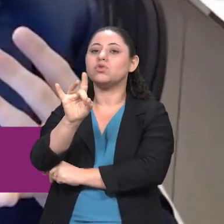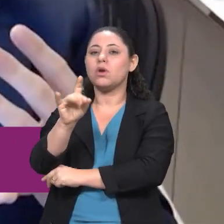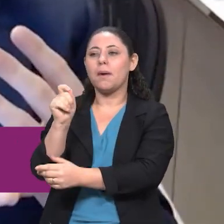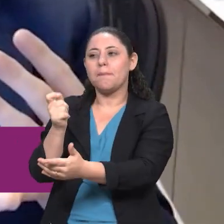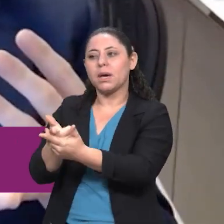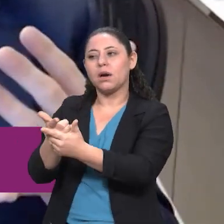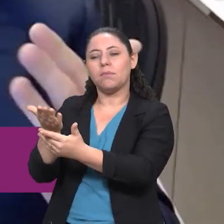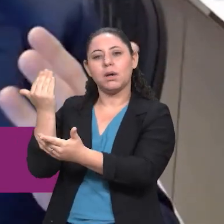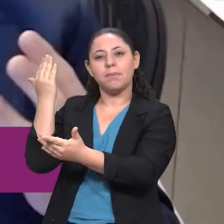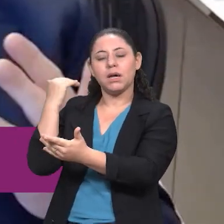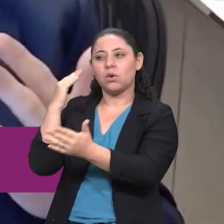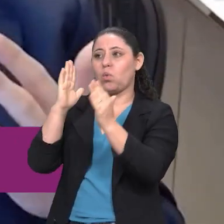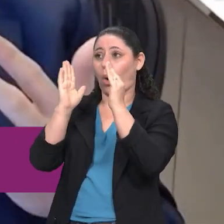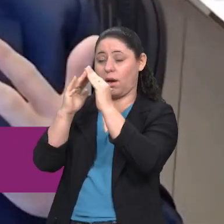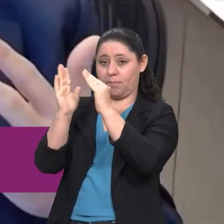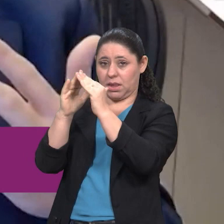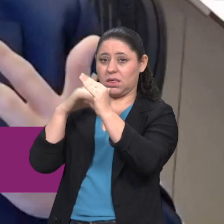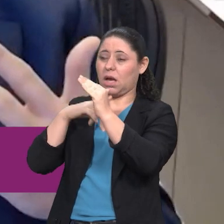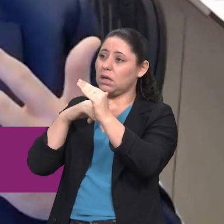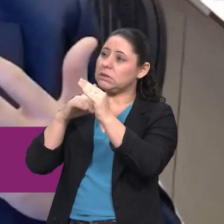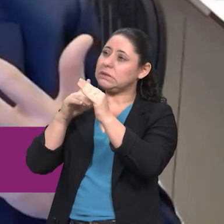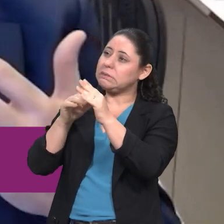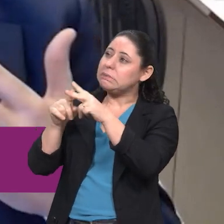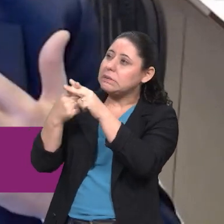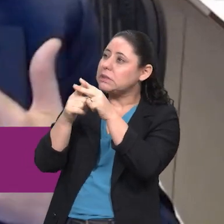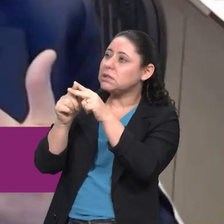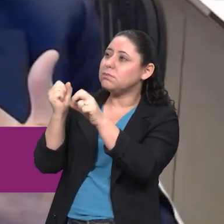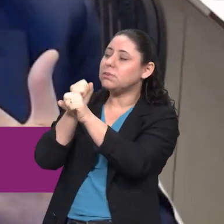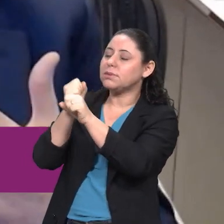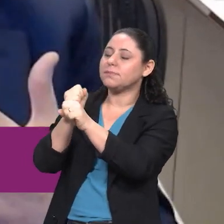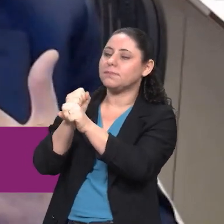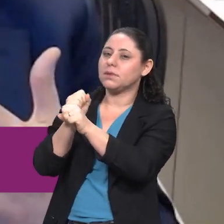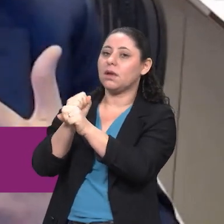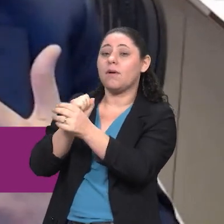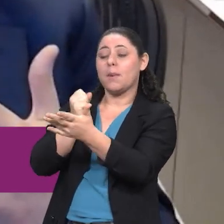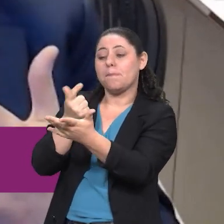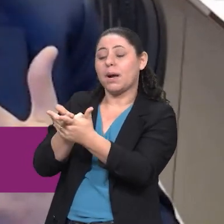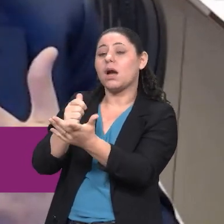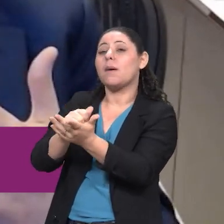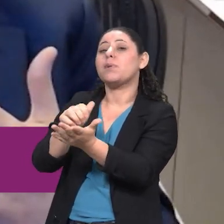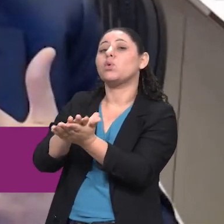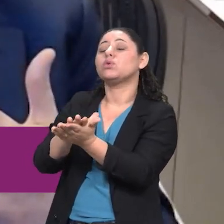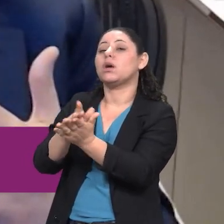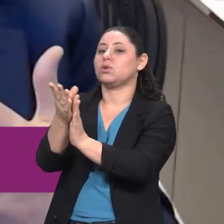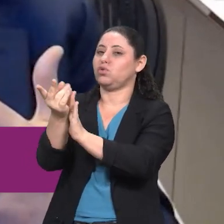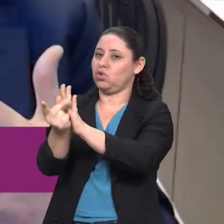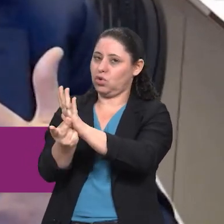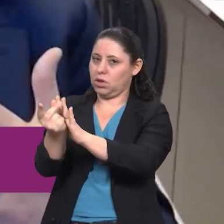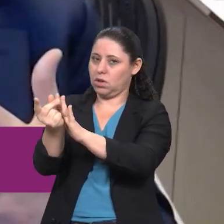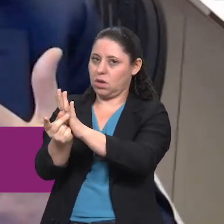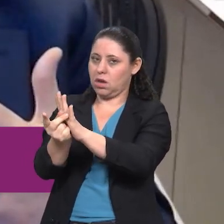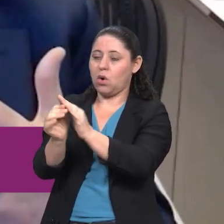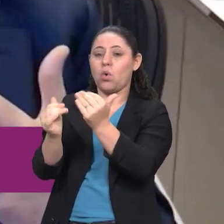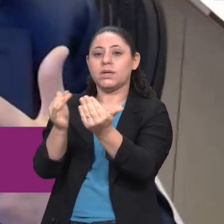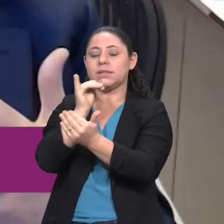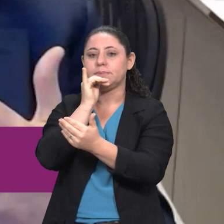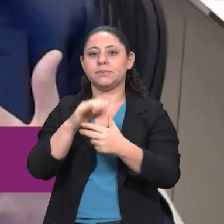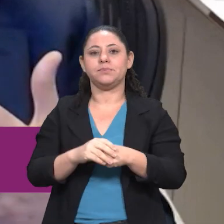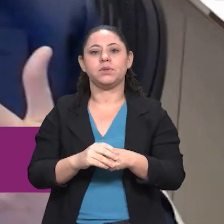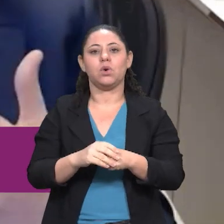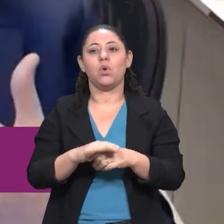indenizava antes benfeitoria, que a indenização será em dinheiro, o que também é uma inovação, porque quando se trata